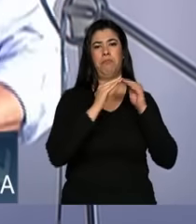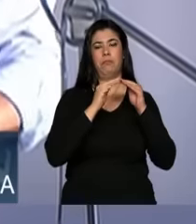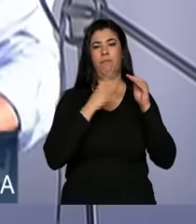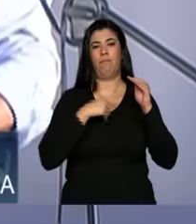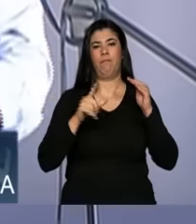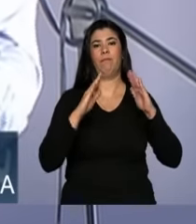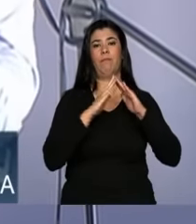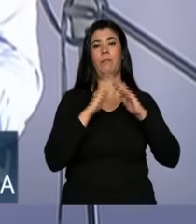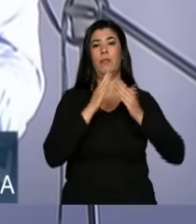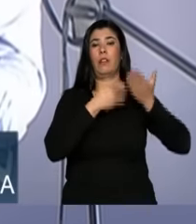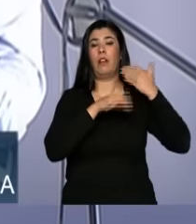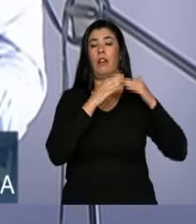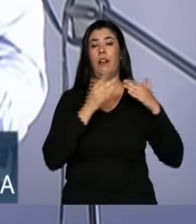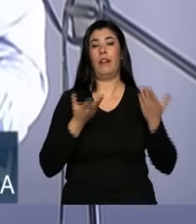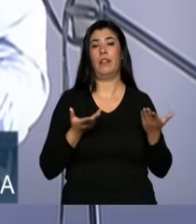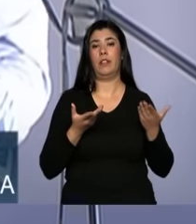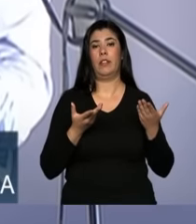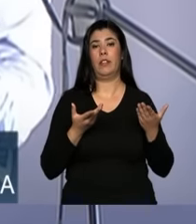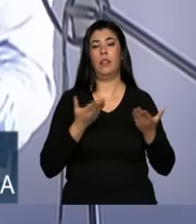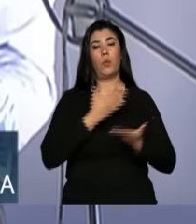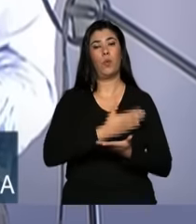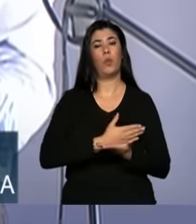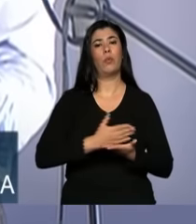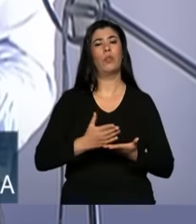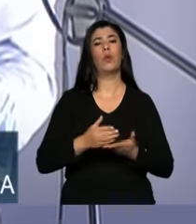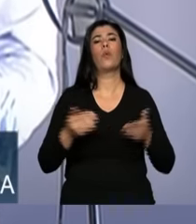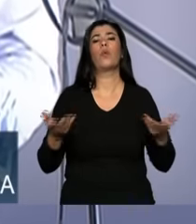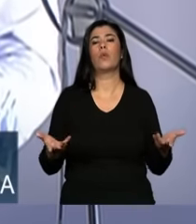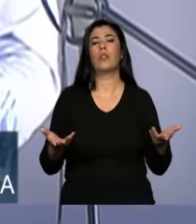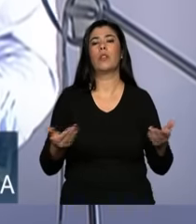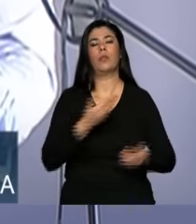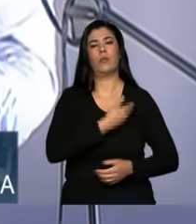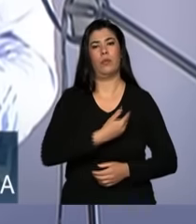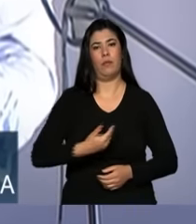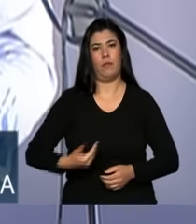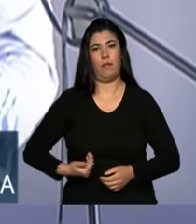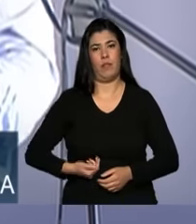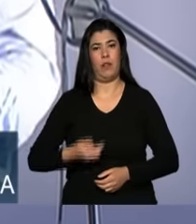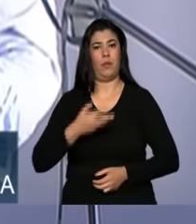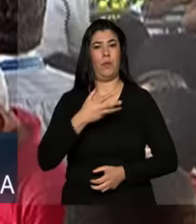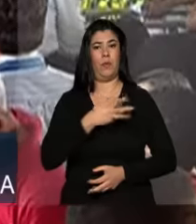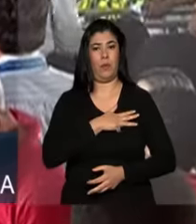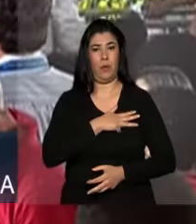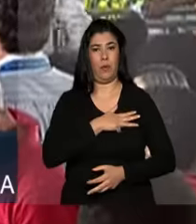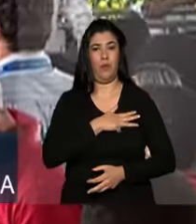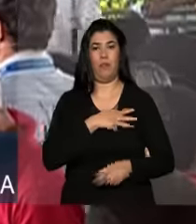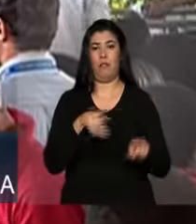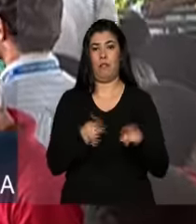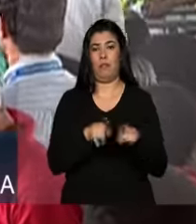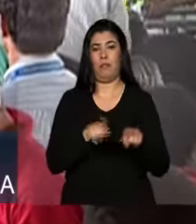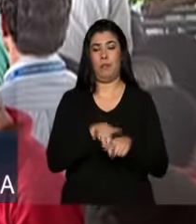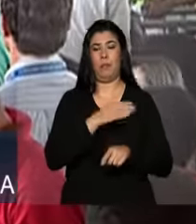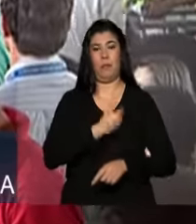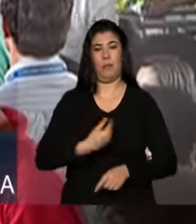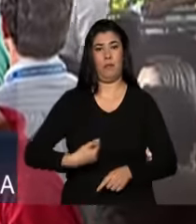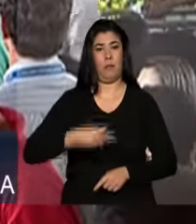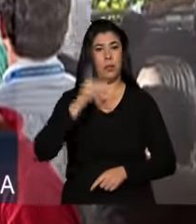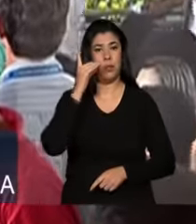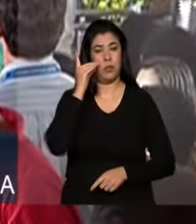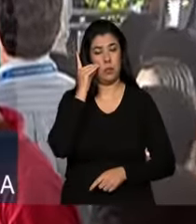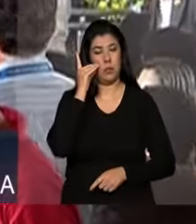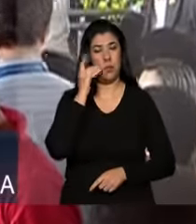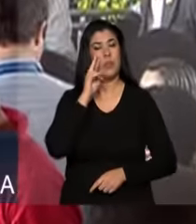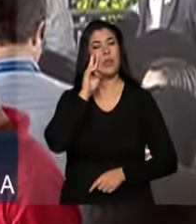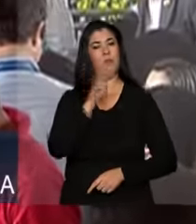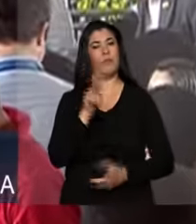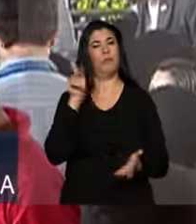E só a partir do governo Lula e da presidenta Dilma, que eu vi um presidente